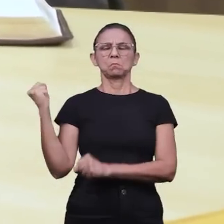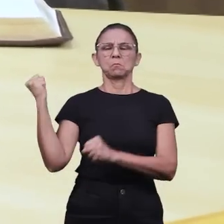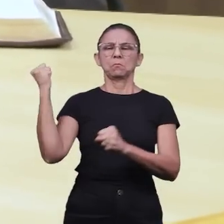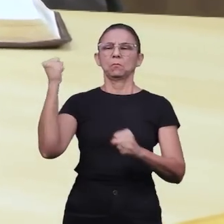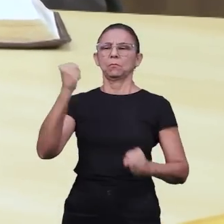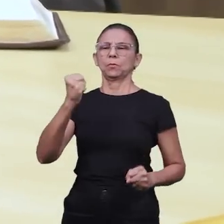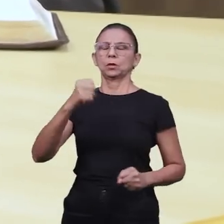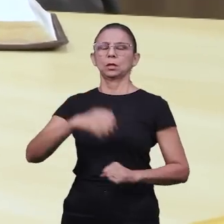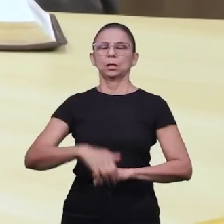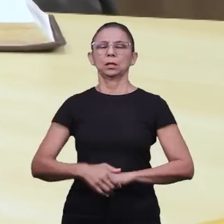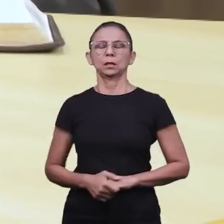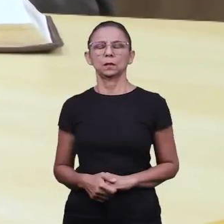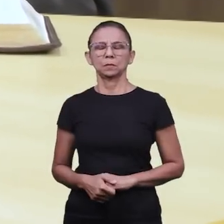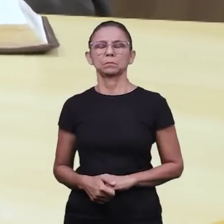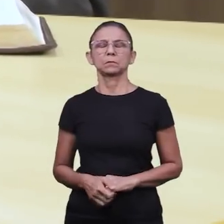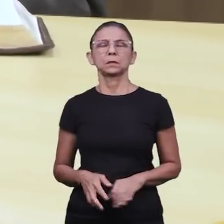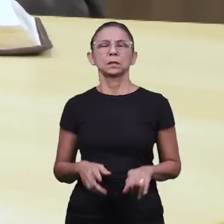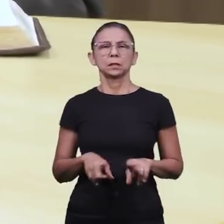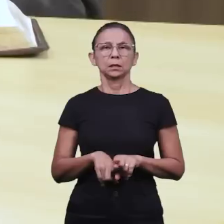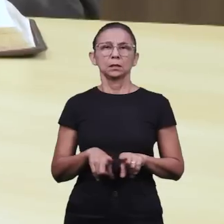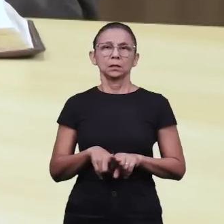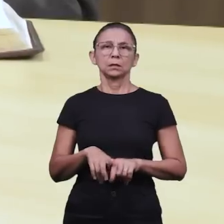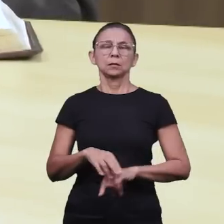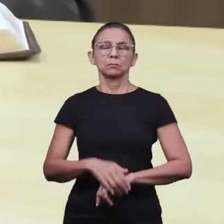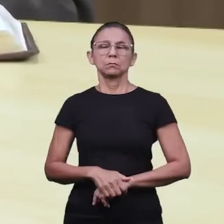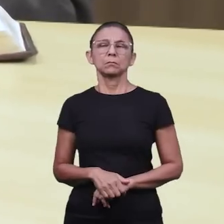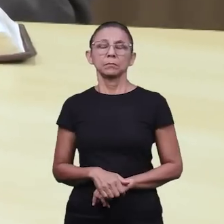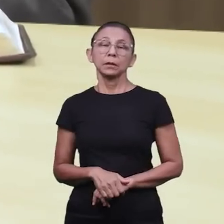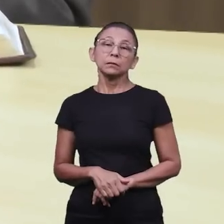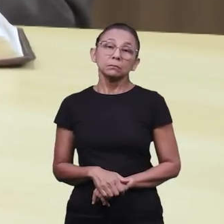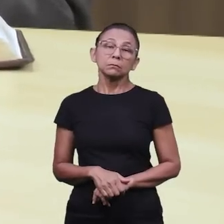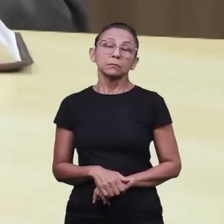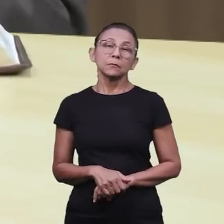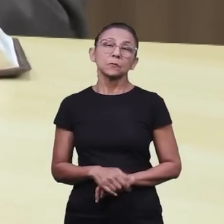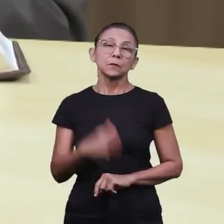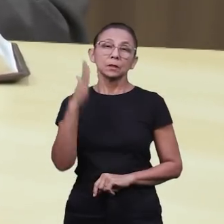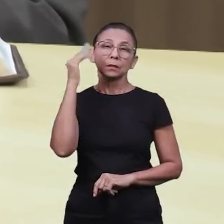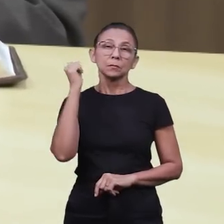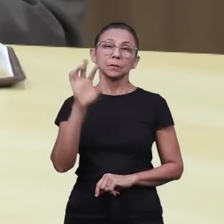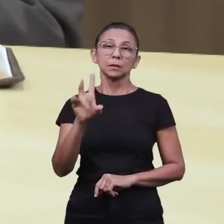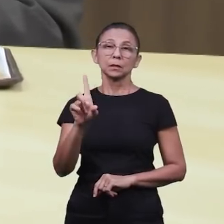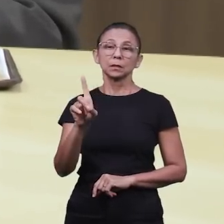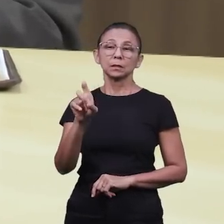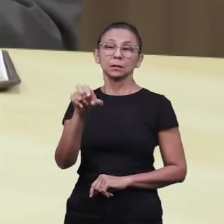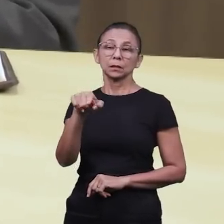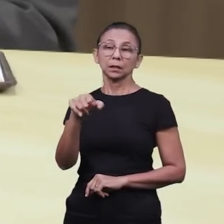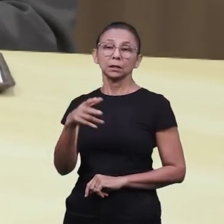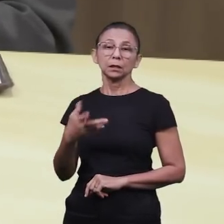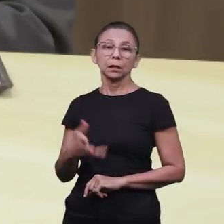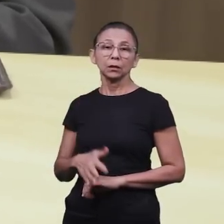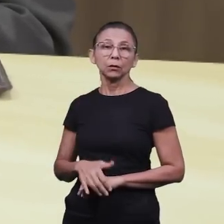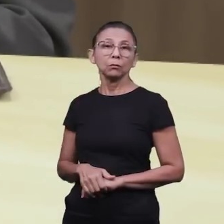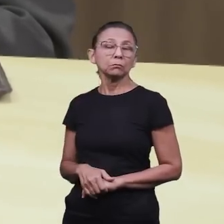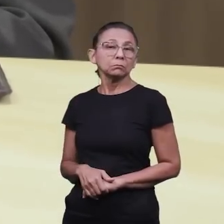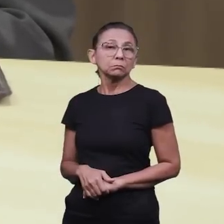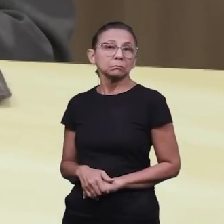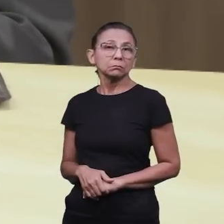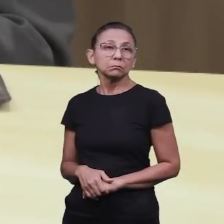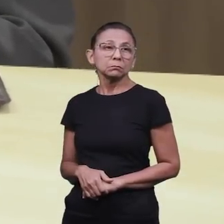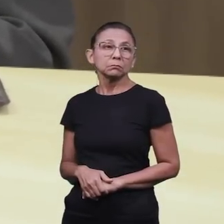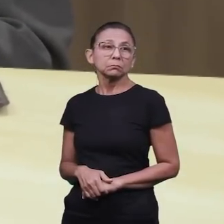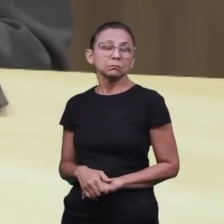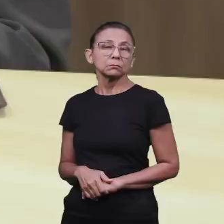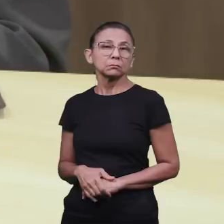Daniel, ele se considerou acima de todos, mais poderoso de todos os deuses do reino dele. Ele descobriu que ele era um